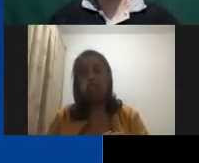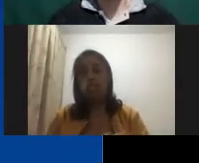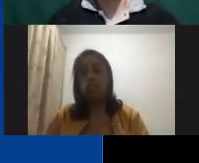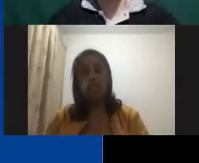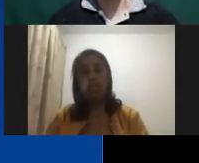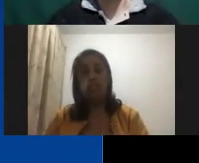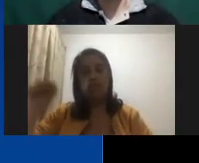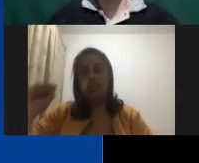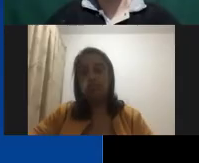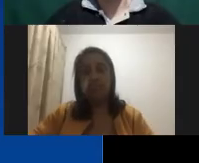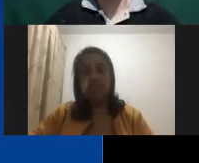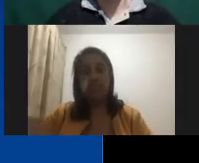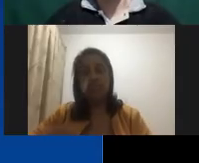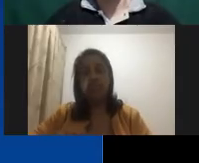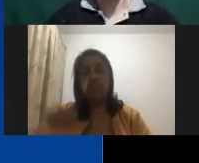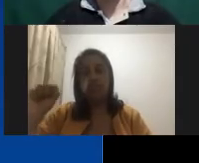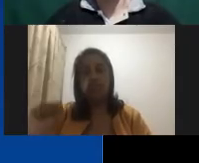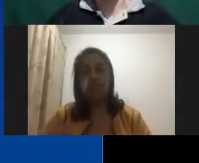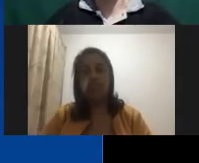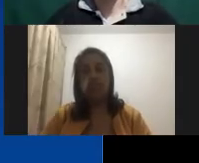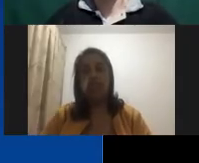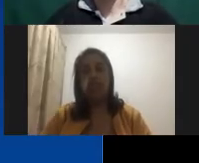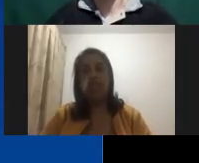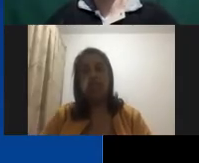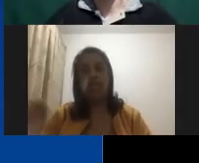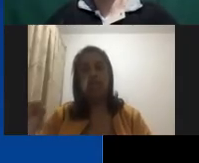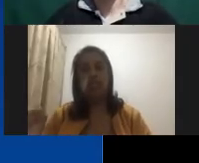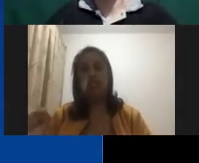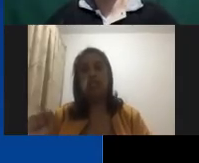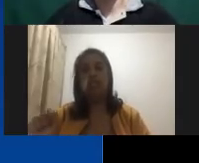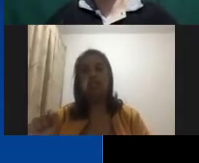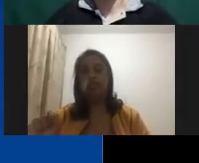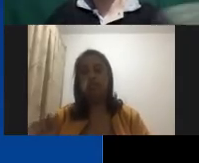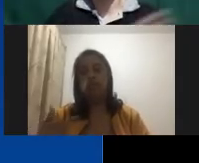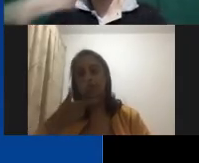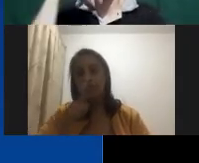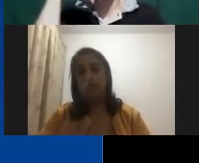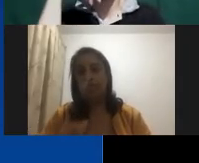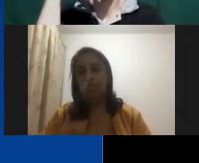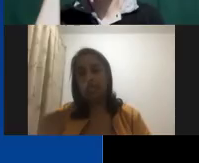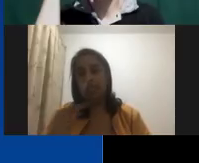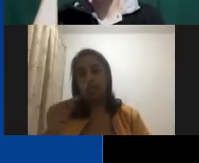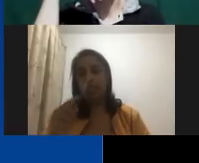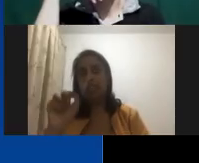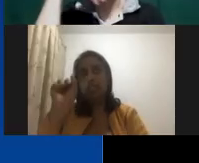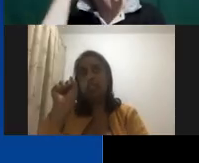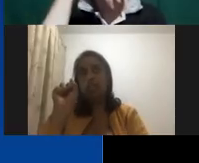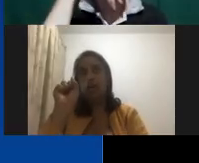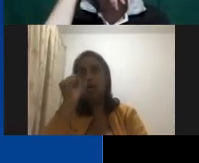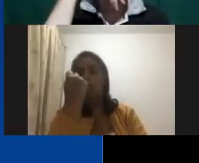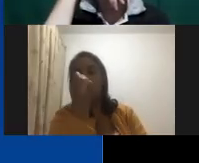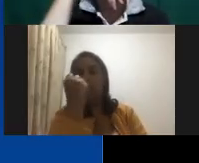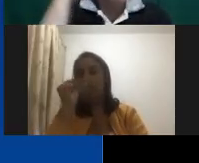sua contração, mas ele roda para o lado oposto da sua contração. Então, seria essa rotação contralateral e